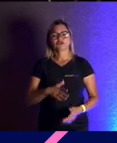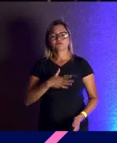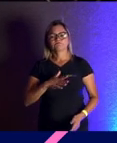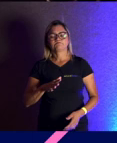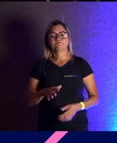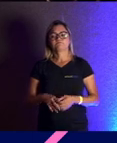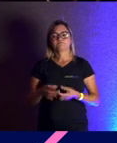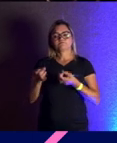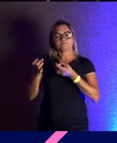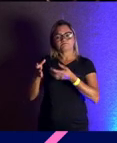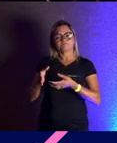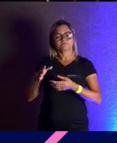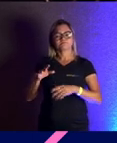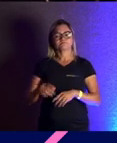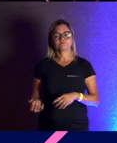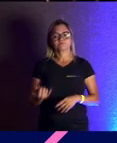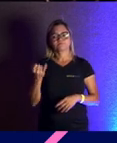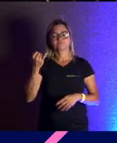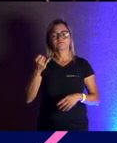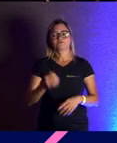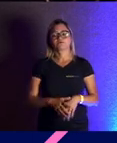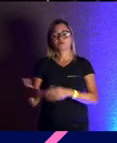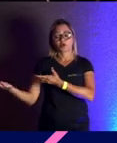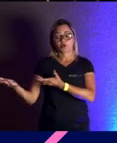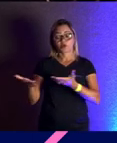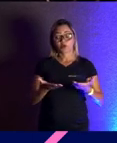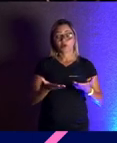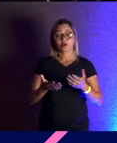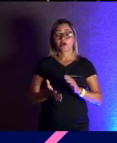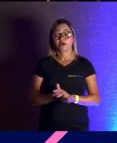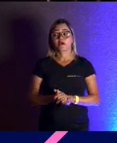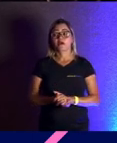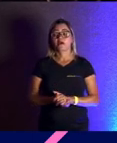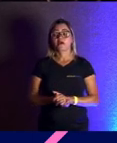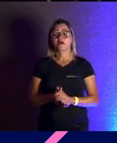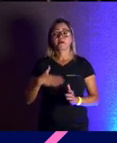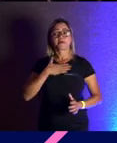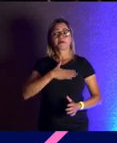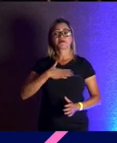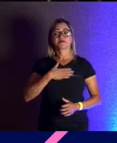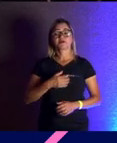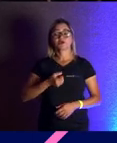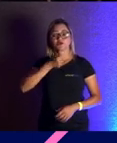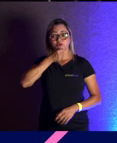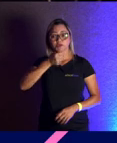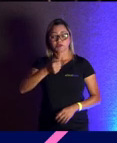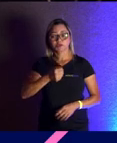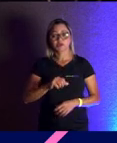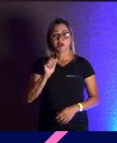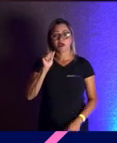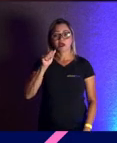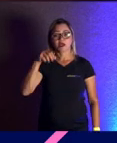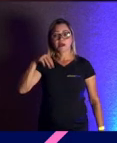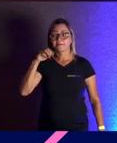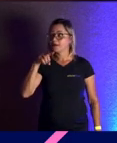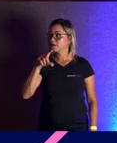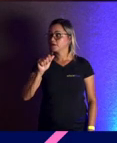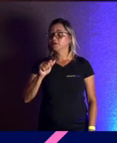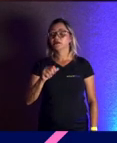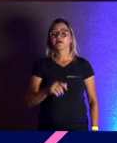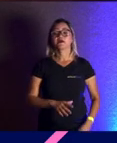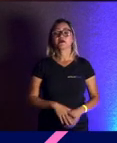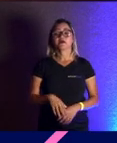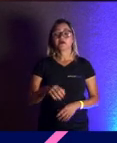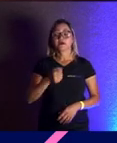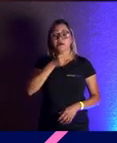Talvez importante trazer convidar a jornalista Amanda Rossi, repórter do